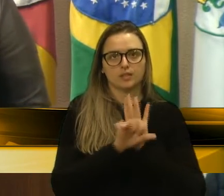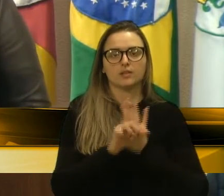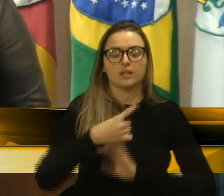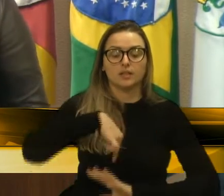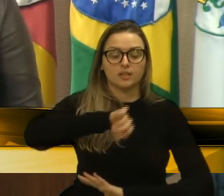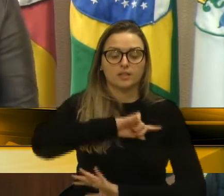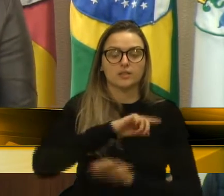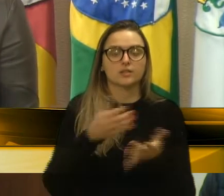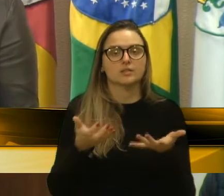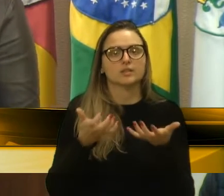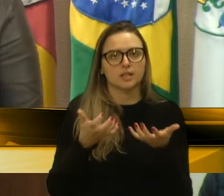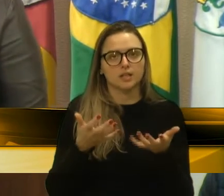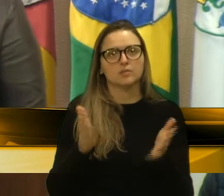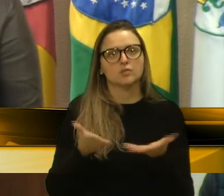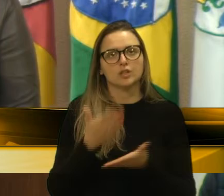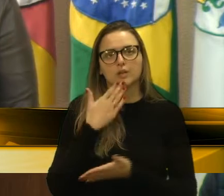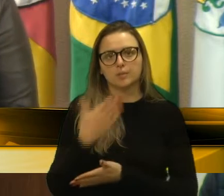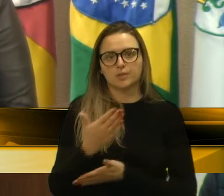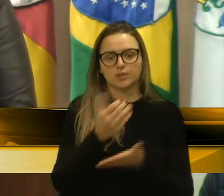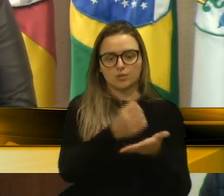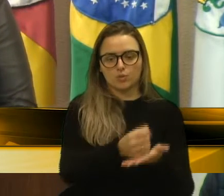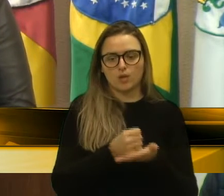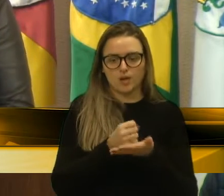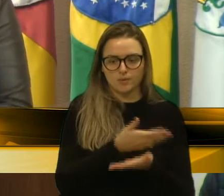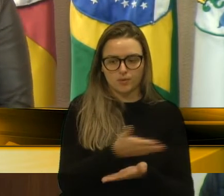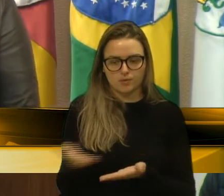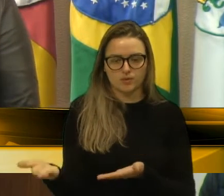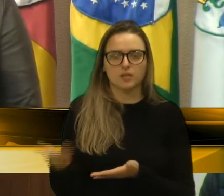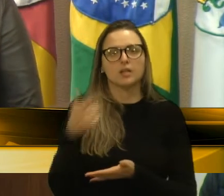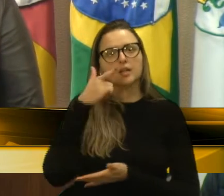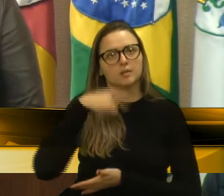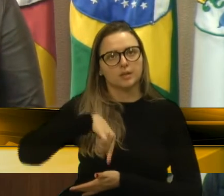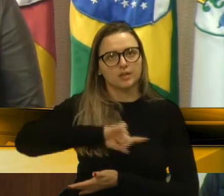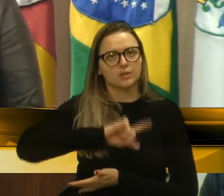estar já pedindo o apoio dos demais vereadores para que a gente consiga